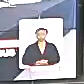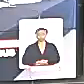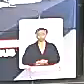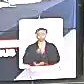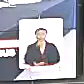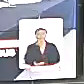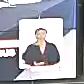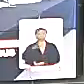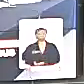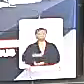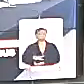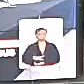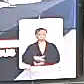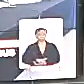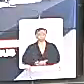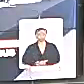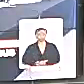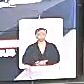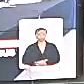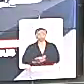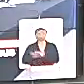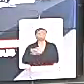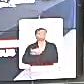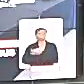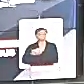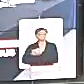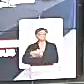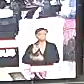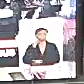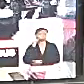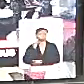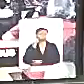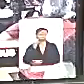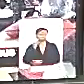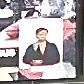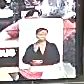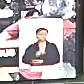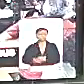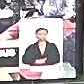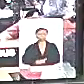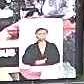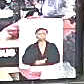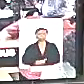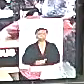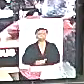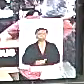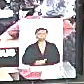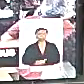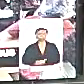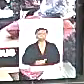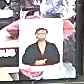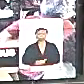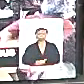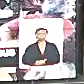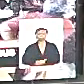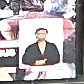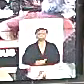boa tarde quero cumprimentar o deputado Cleiton na ausência do presidente